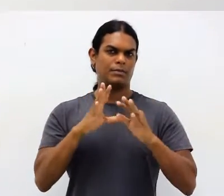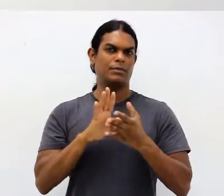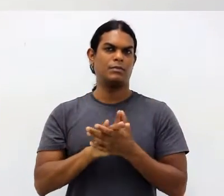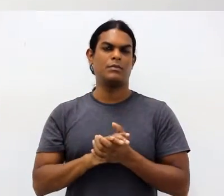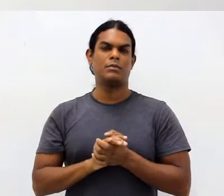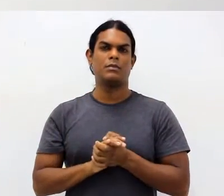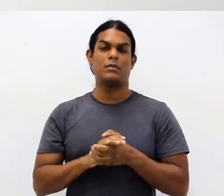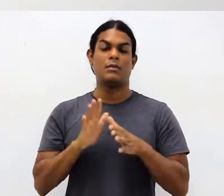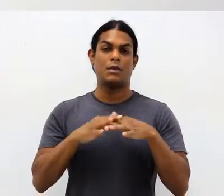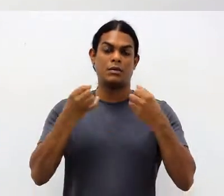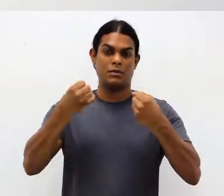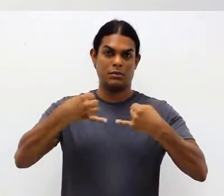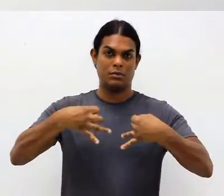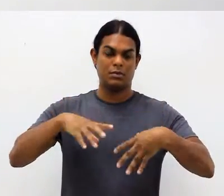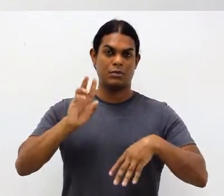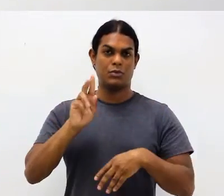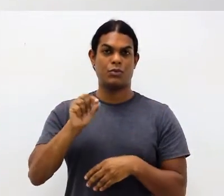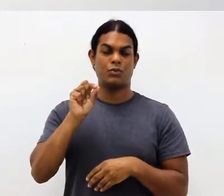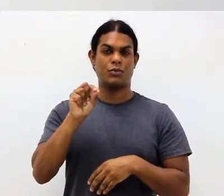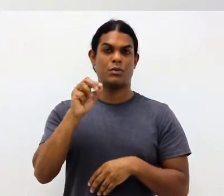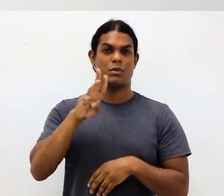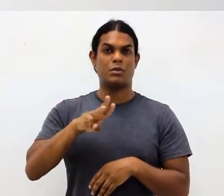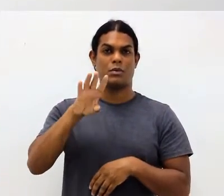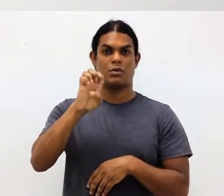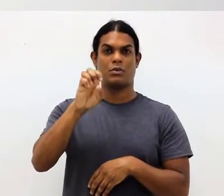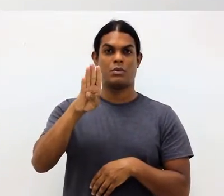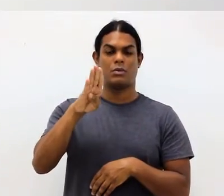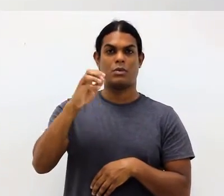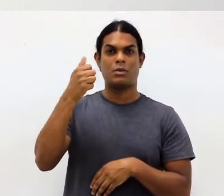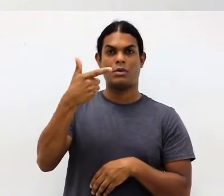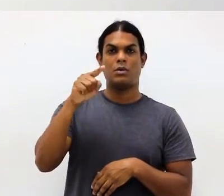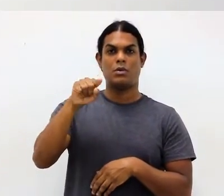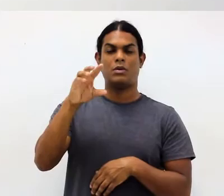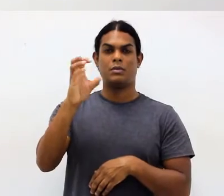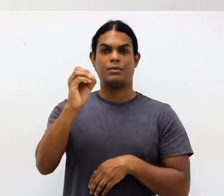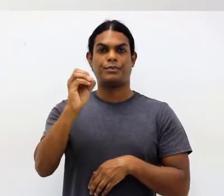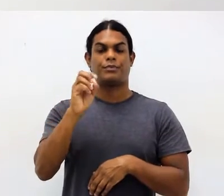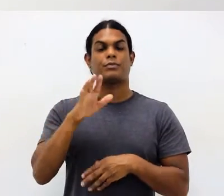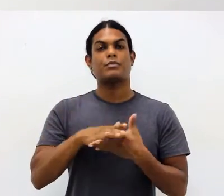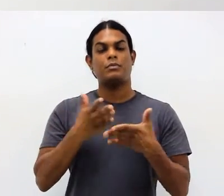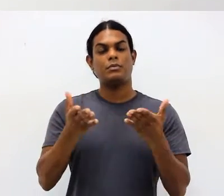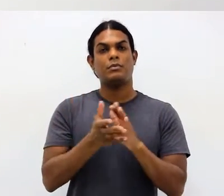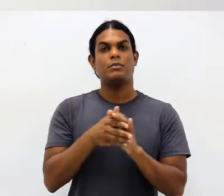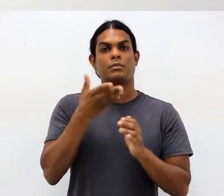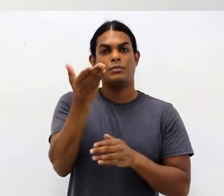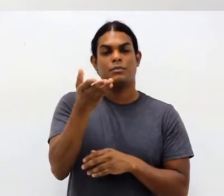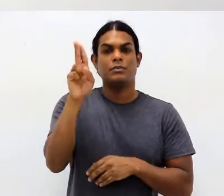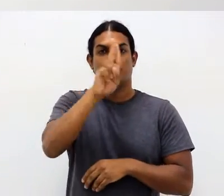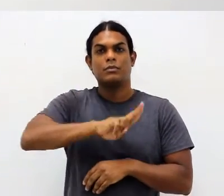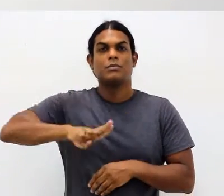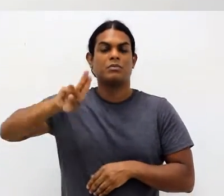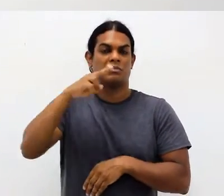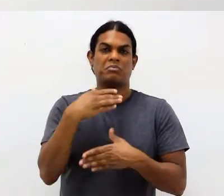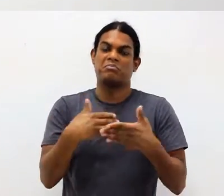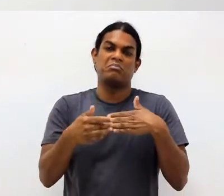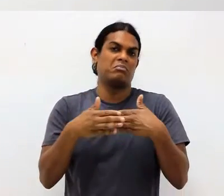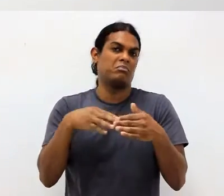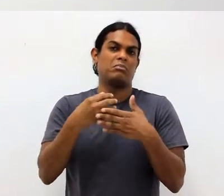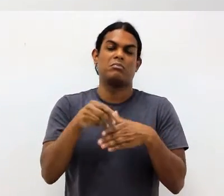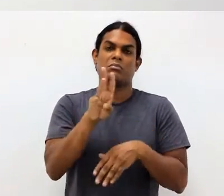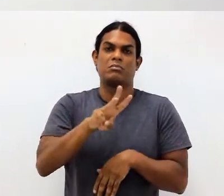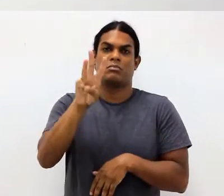primeiro eu gostaria que você pensasse um pouquinho sobre a Web 1.0. Quando nós acessamos algum portal de notícias, algum site